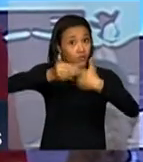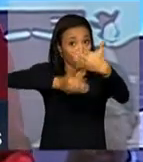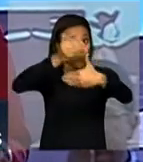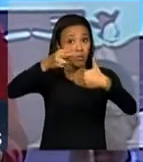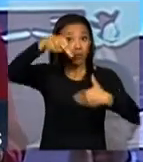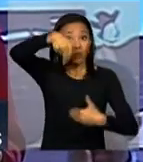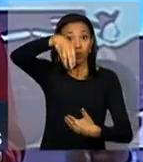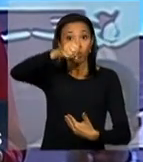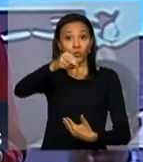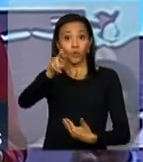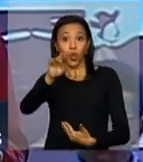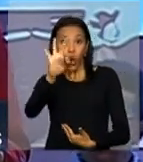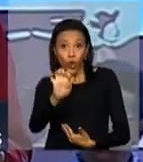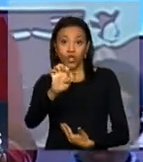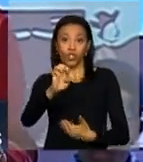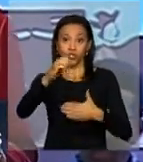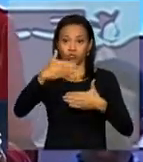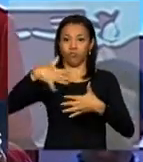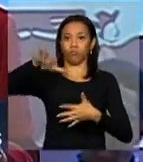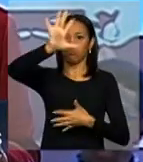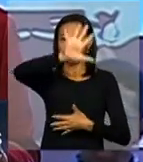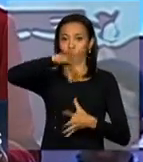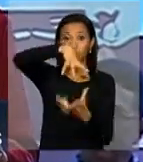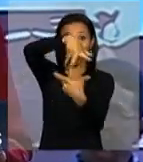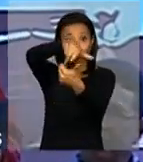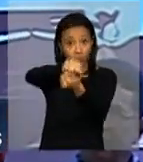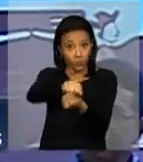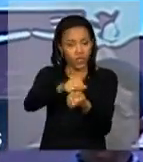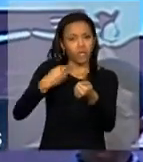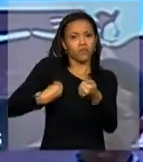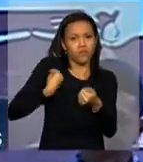norte do mundo, que vivem